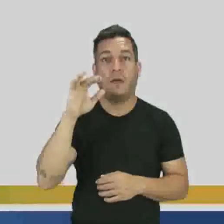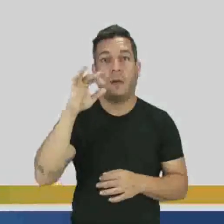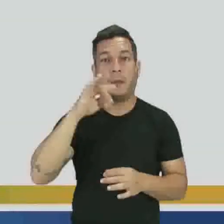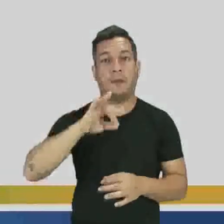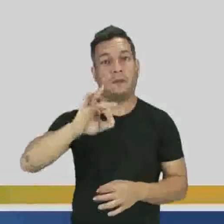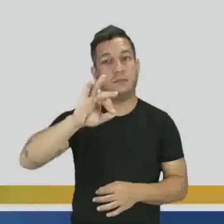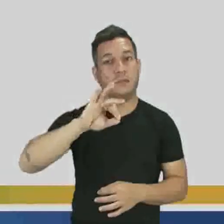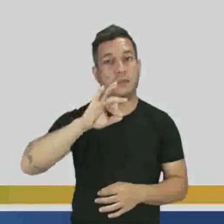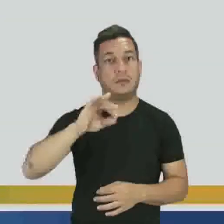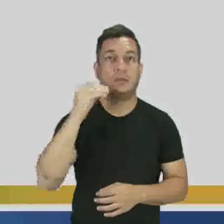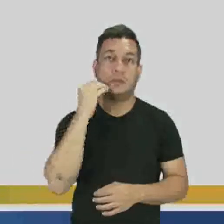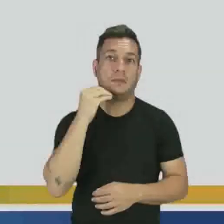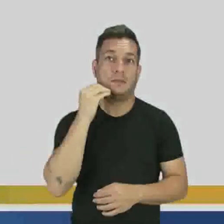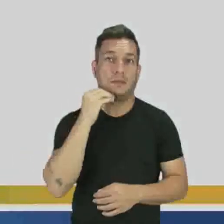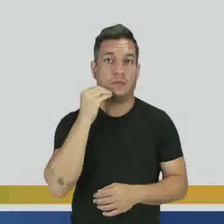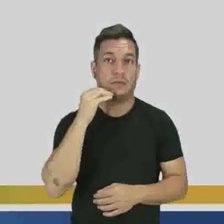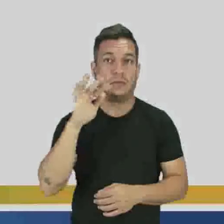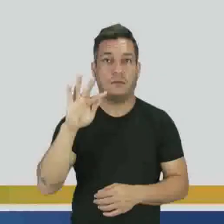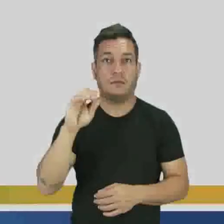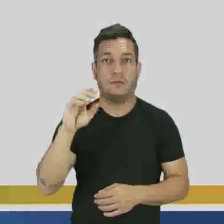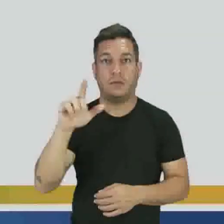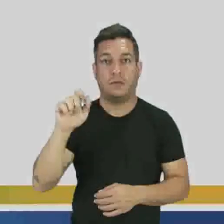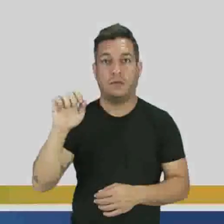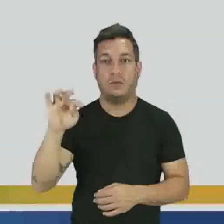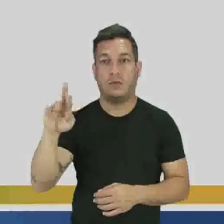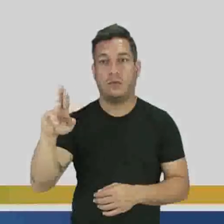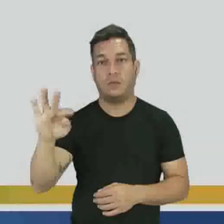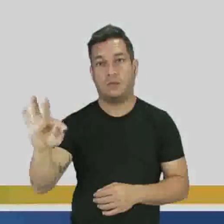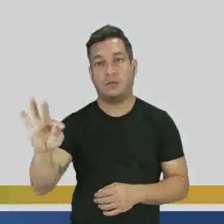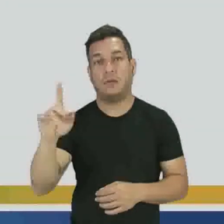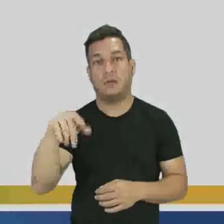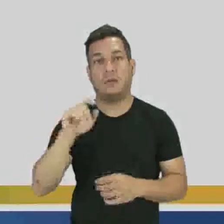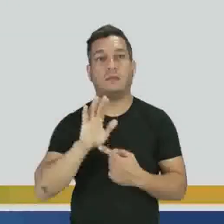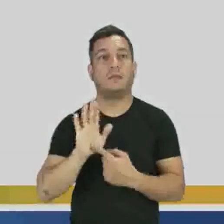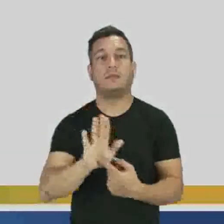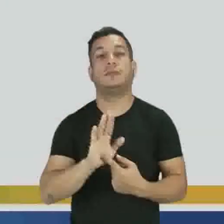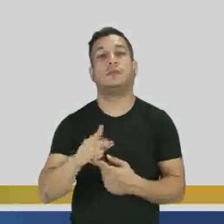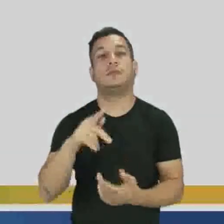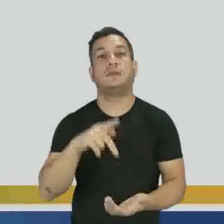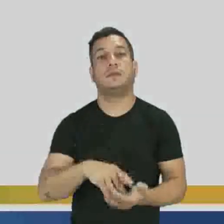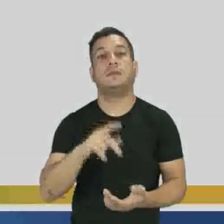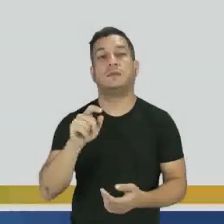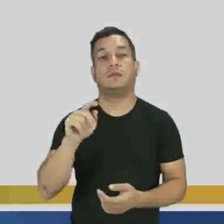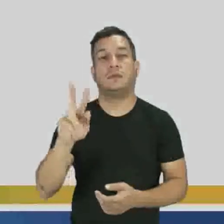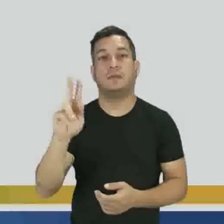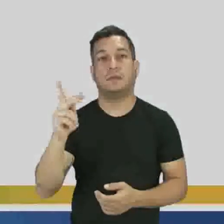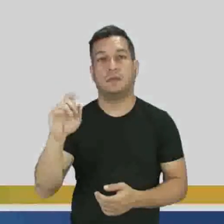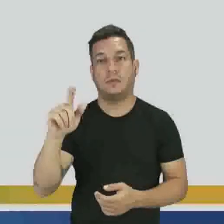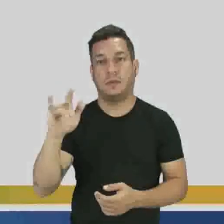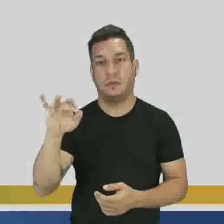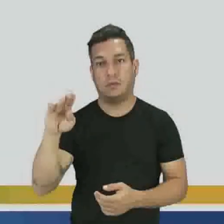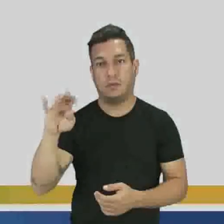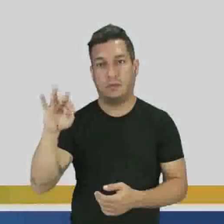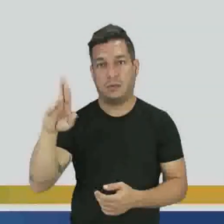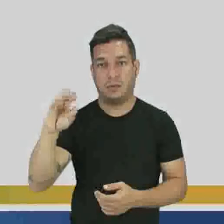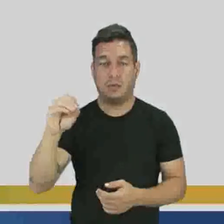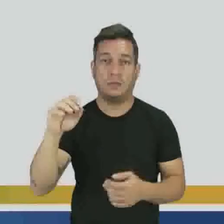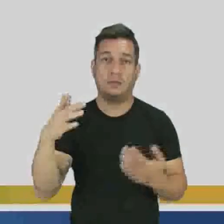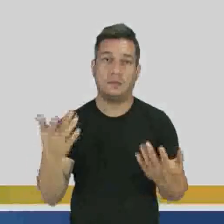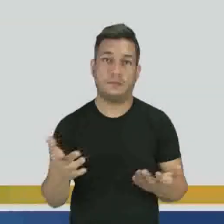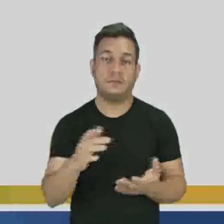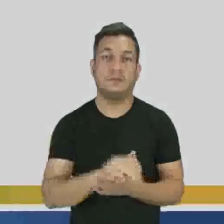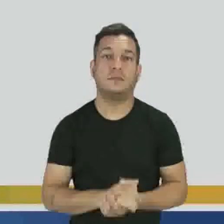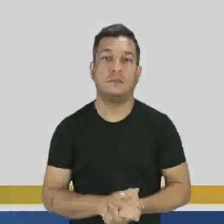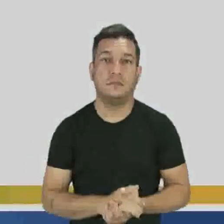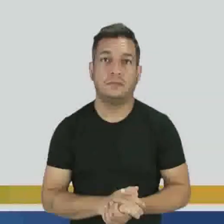esse arranjo experimental, chamado pêndulo de Foucault, ele mostrou a veracidade do sistema heliocêntrico. Sendo